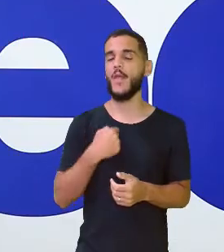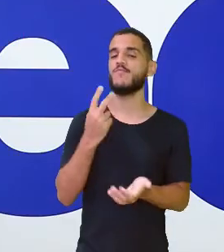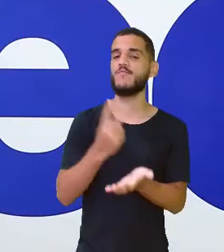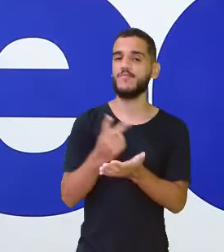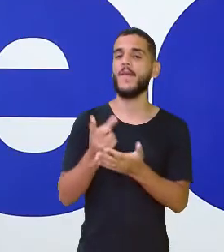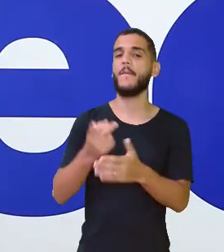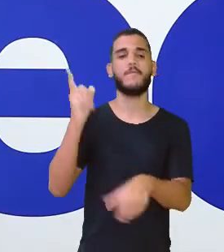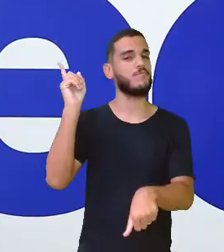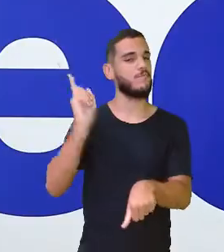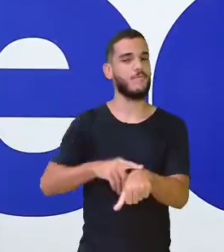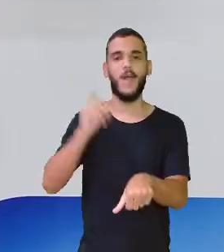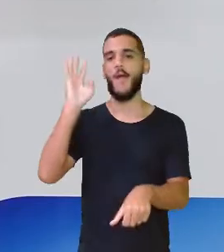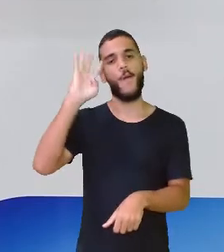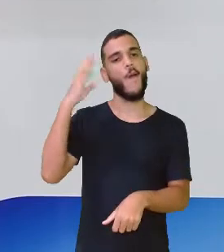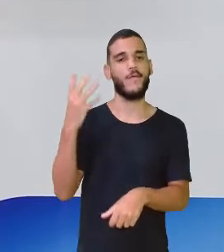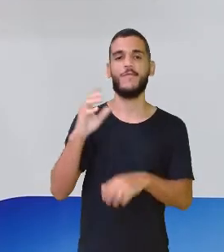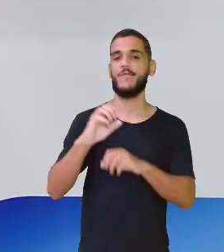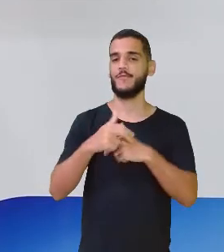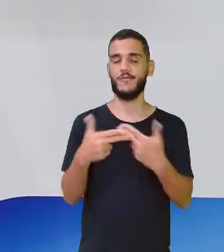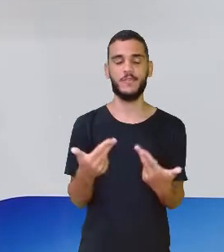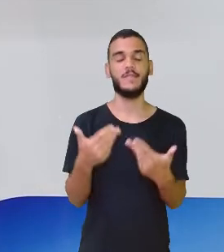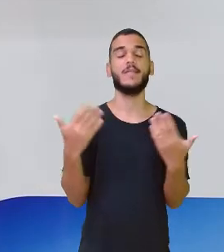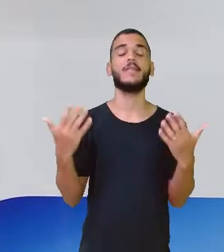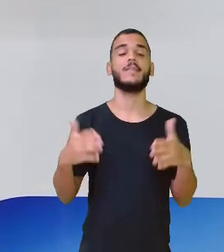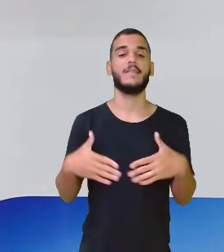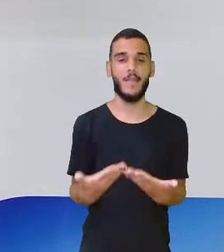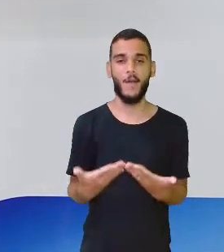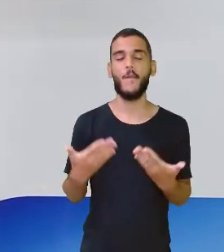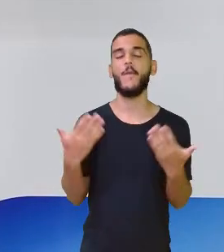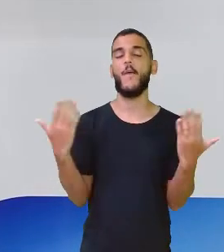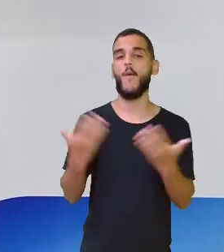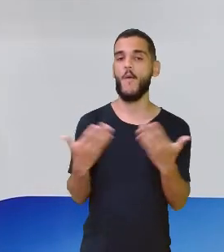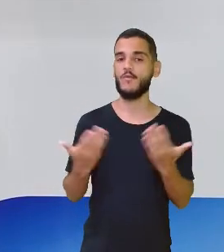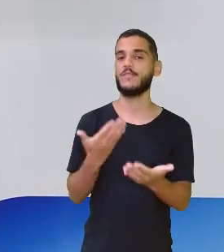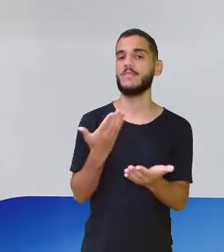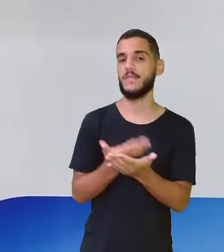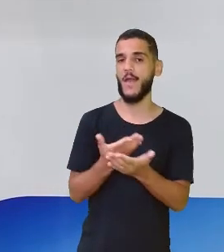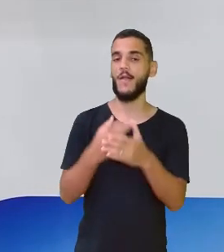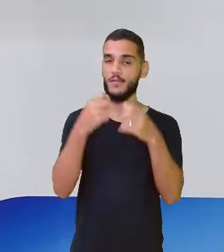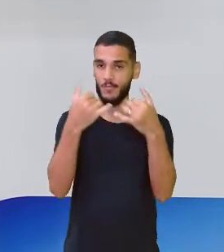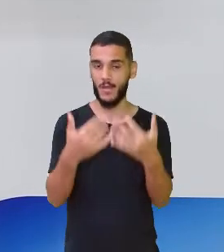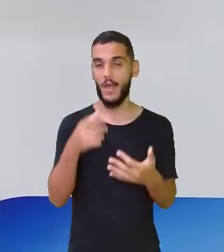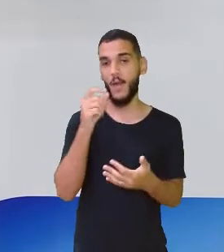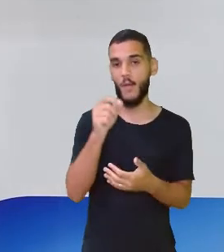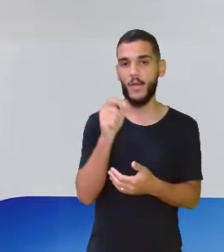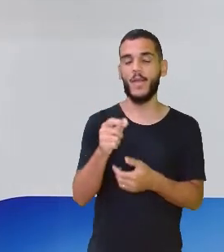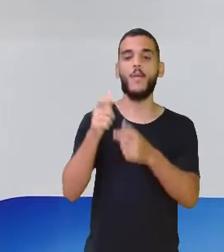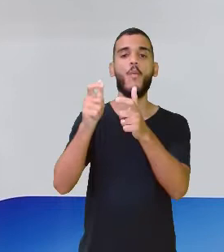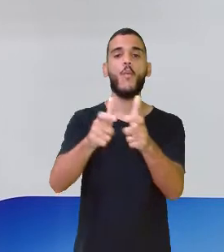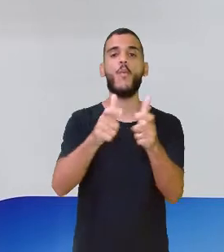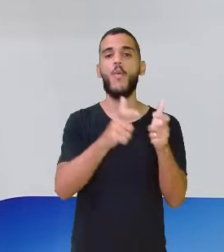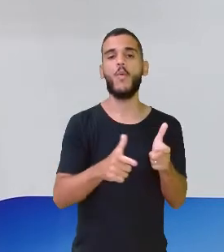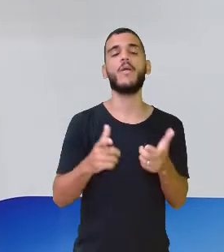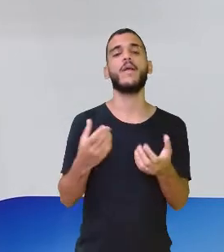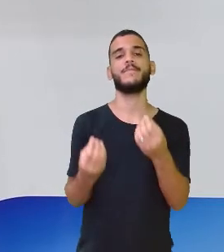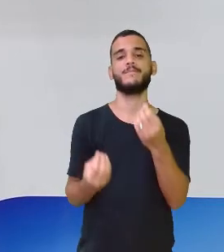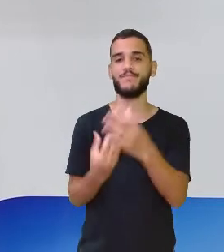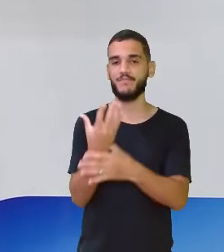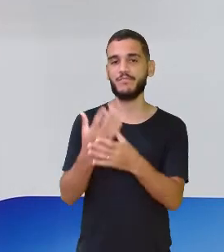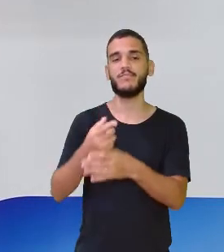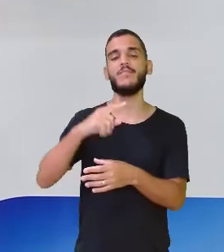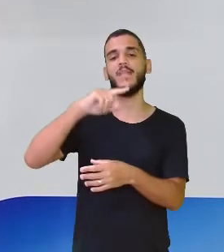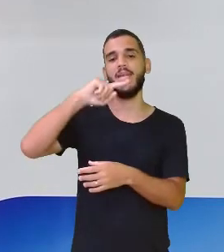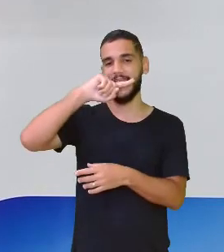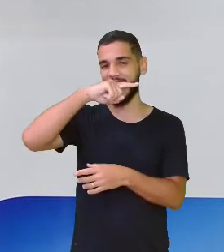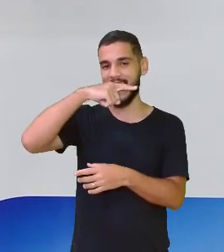de importante, quê? porque na aula de hoje a gente vai falar sobre os engenhos de açúcar e a sociedade